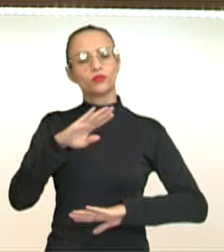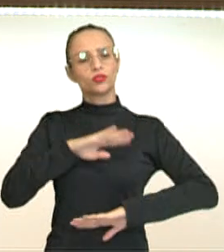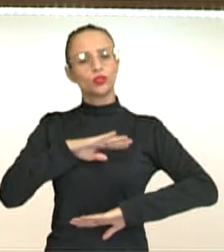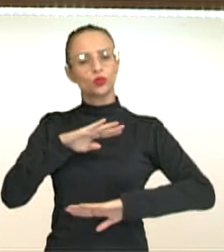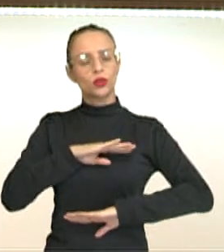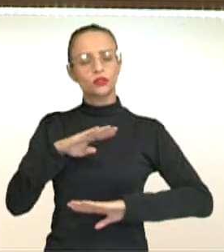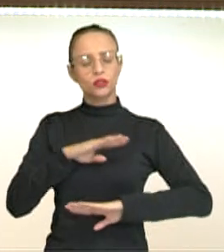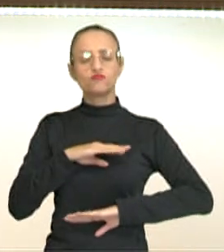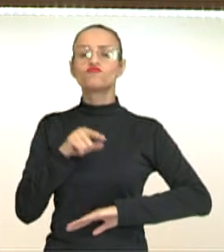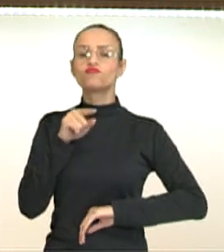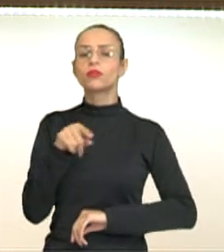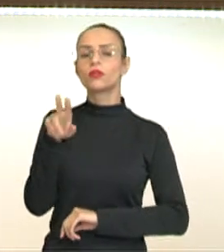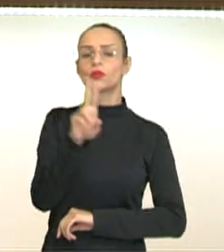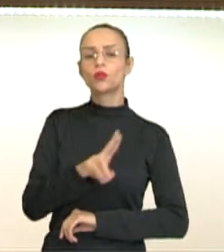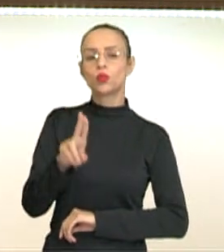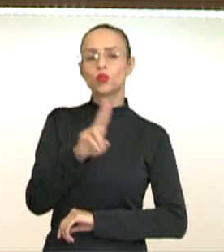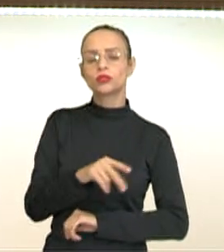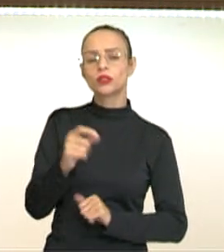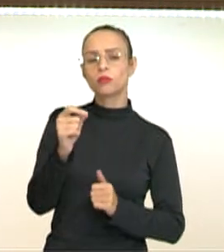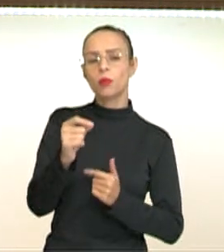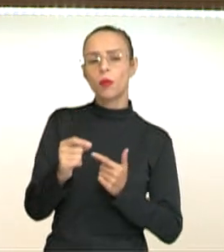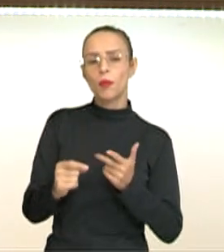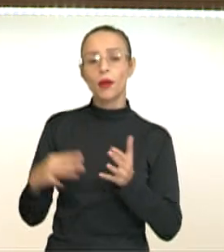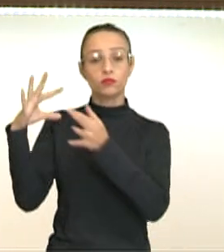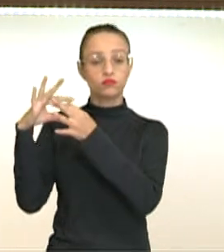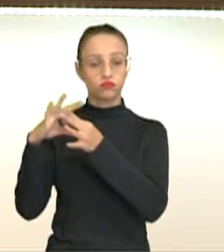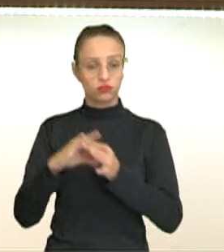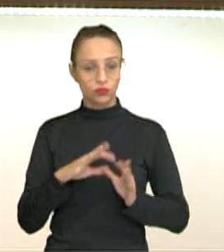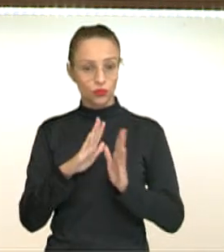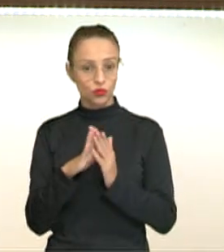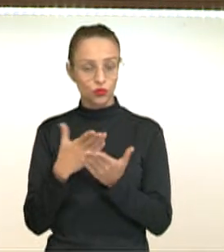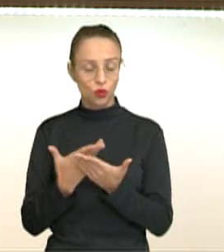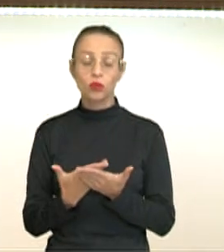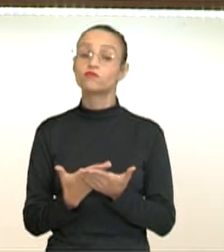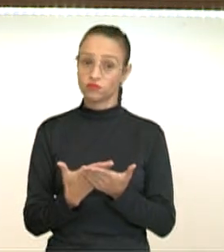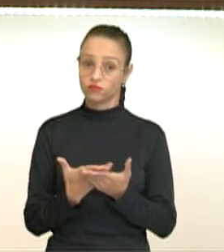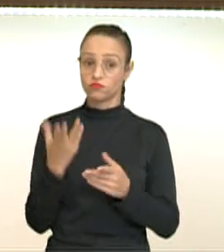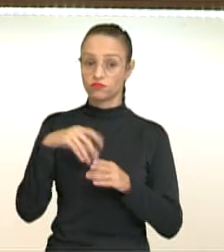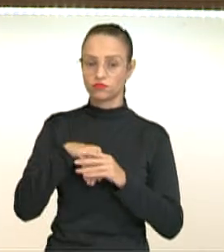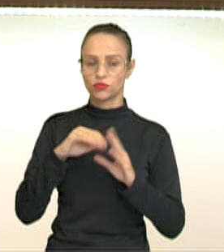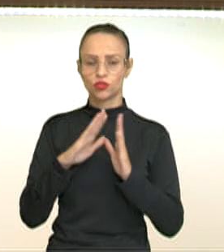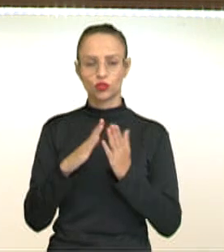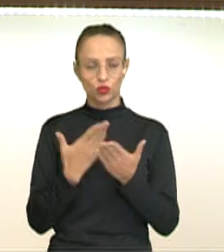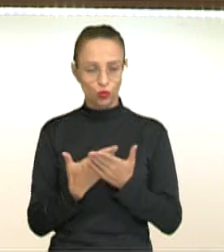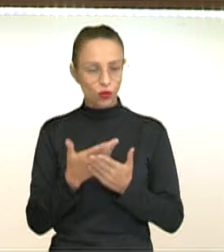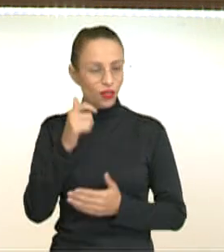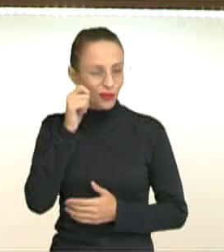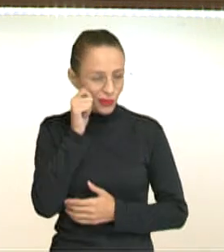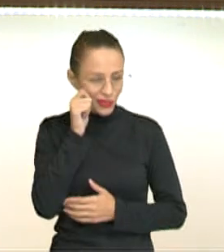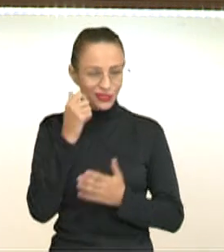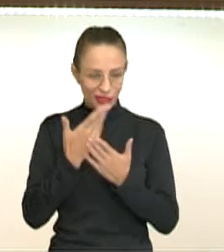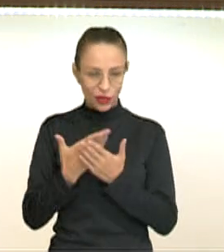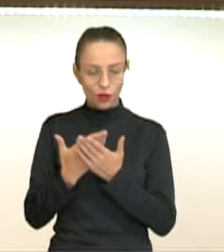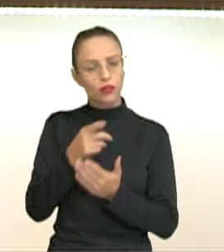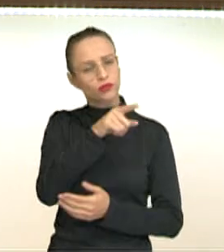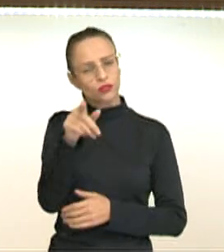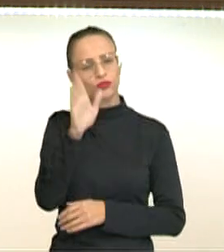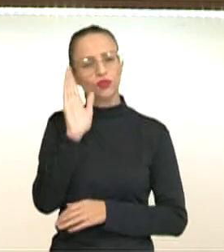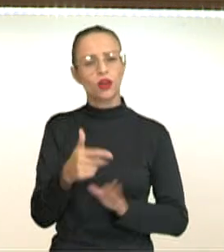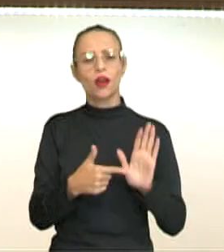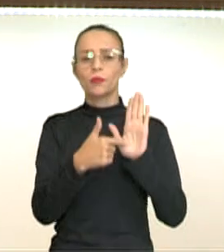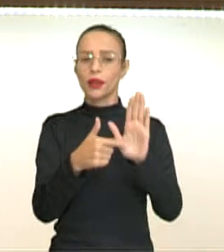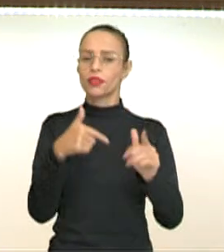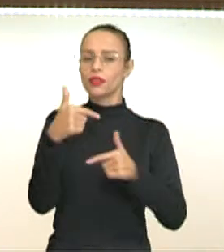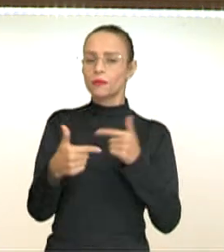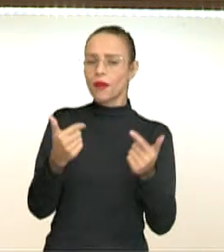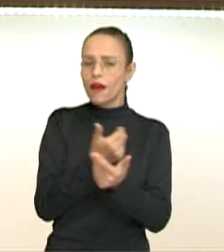contexto escolar? Na sua escola, você já deve ter apresentado, quando a gente ainda tinha aulas presenciais, apresentado trabalhos na frente